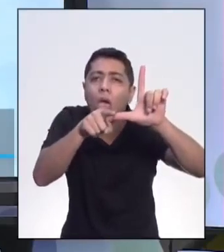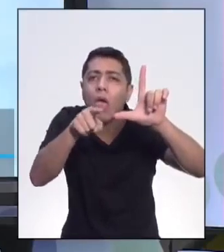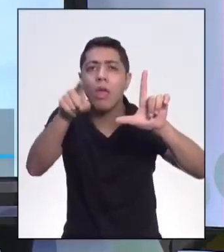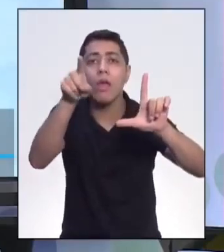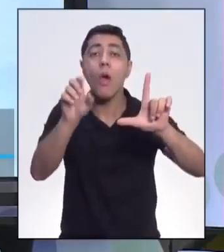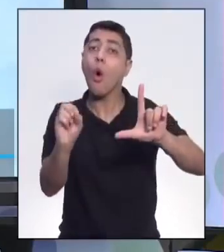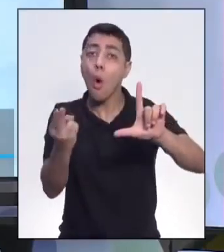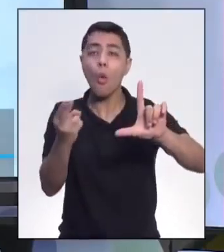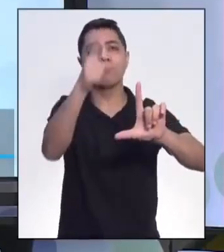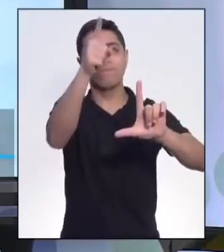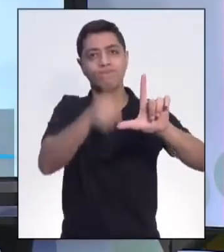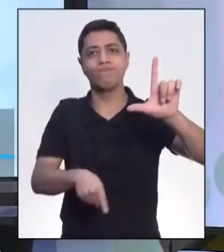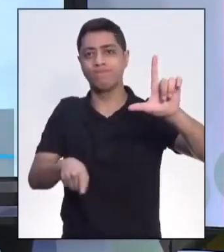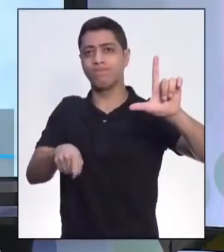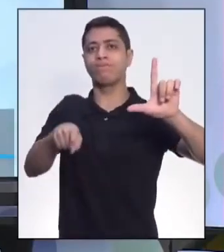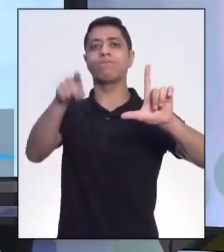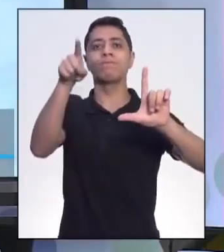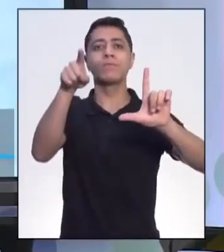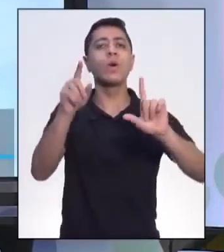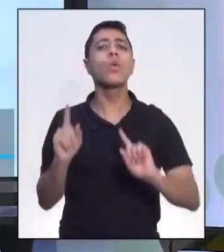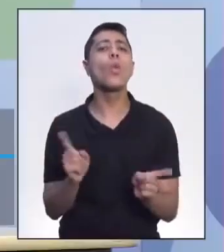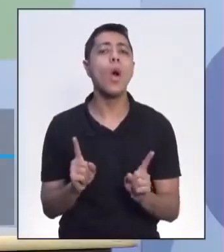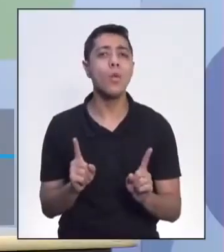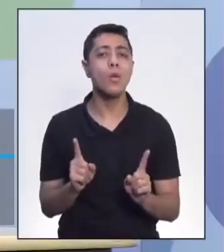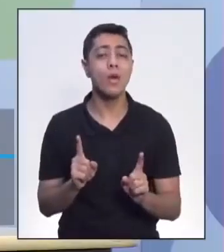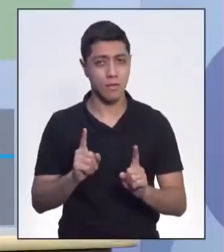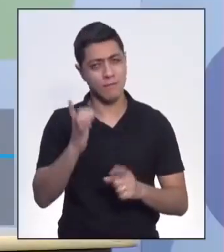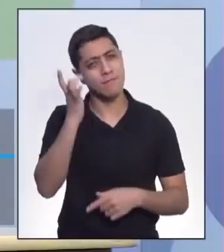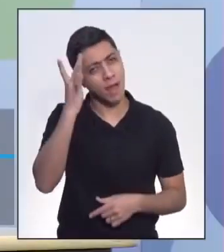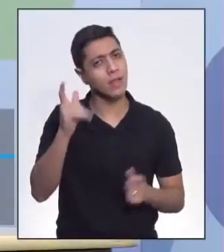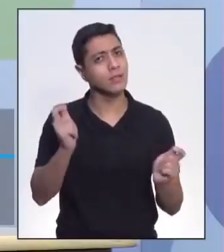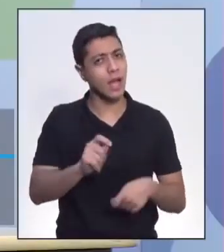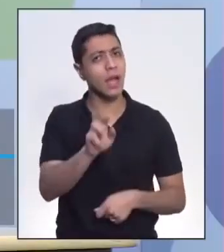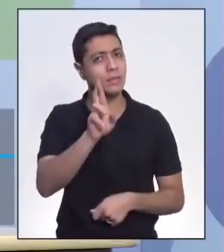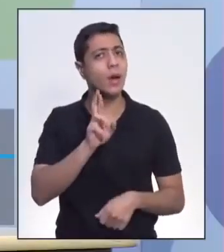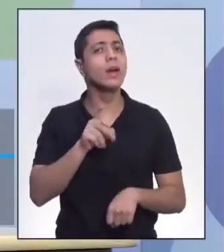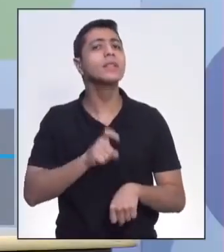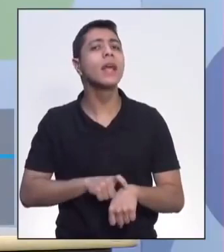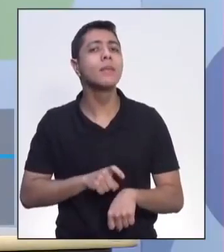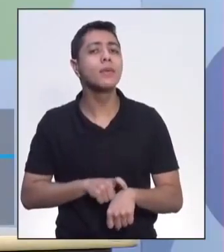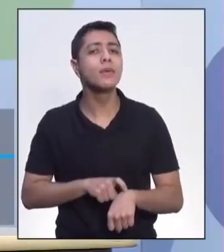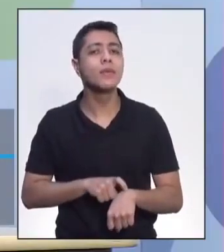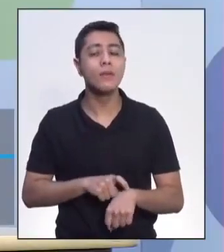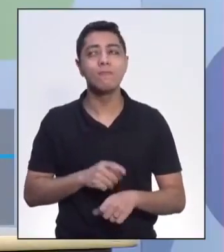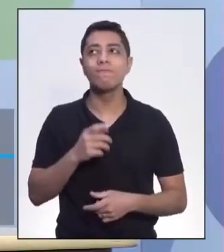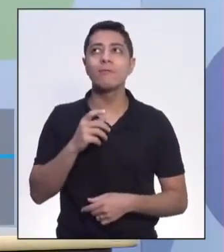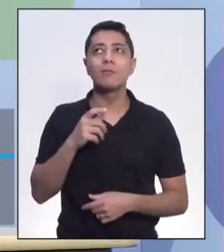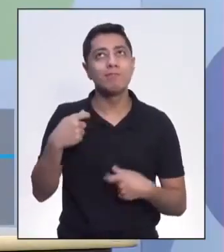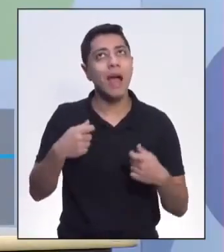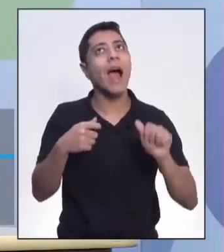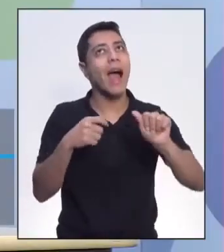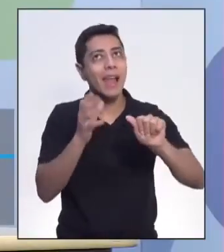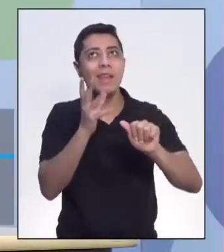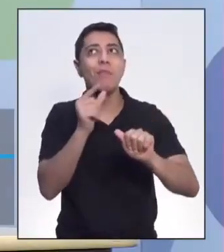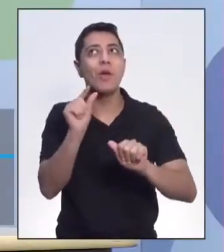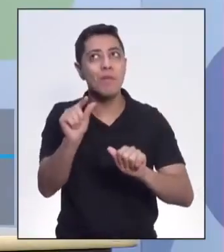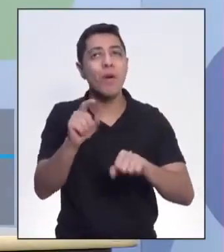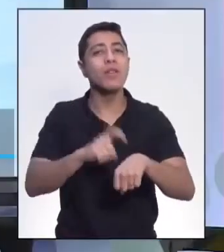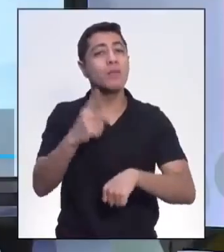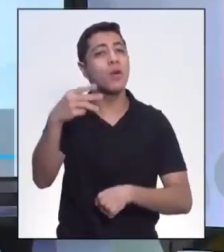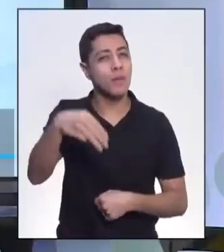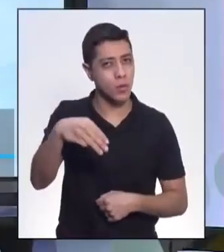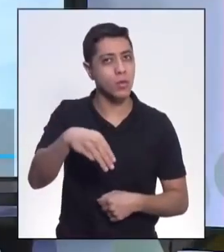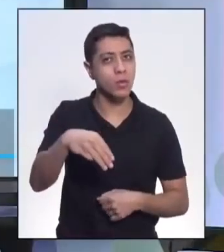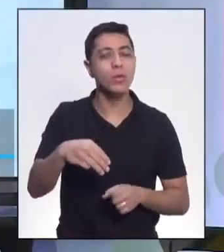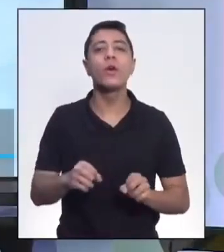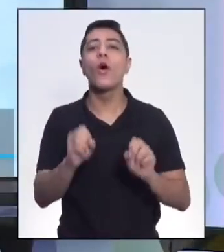isso é bem fácil, né? Quanto tempo eles têm para essa atividade? Professora Roberta, eles têm que pensar um pouquinho na letra A, então 2 minutos.